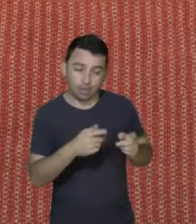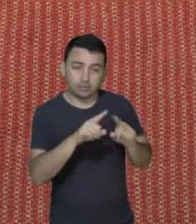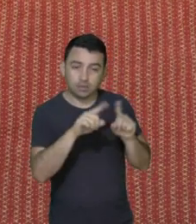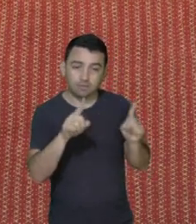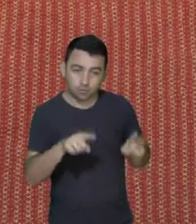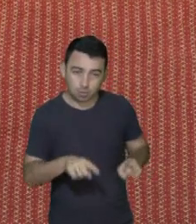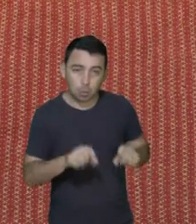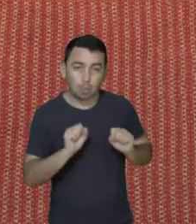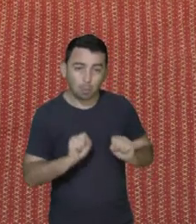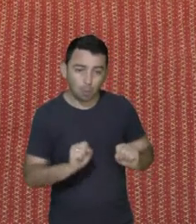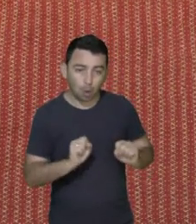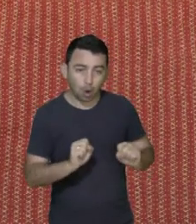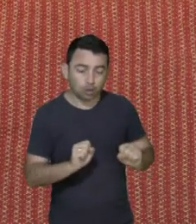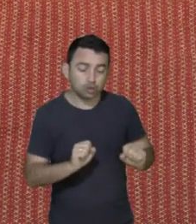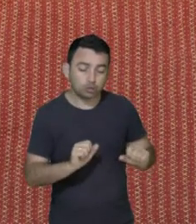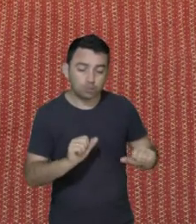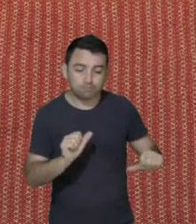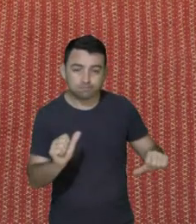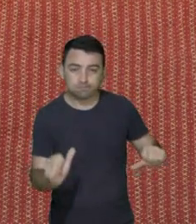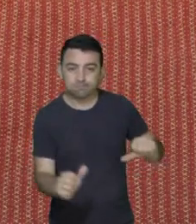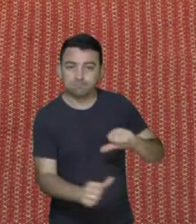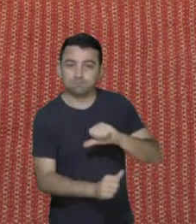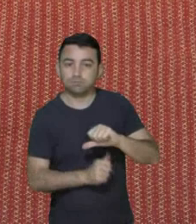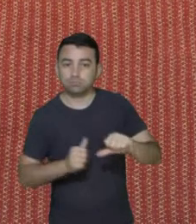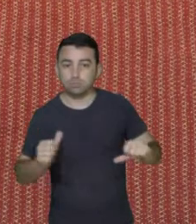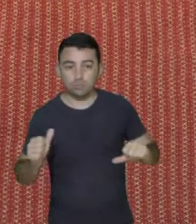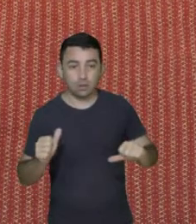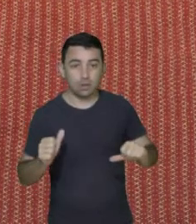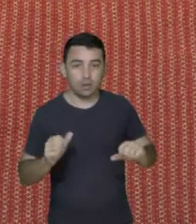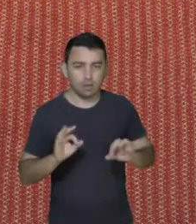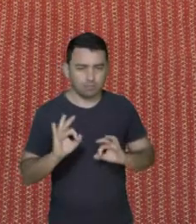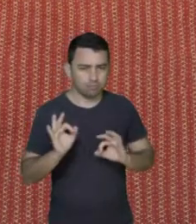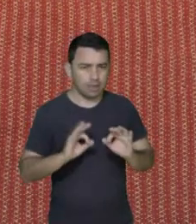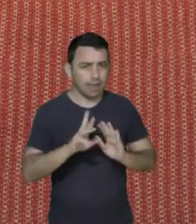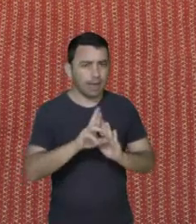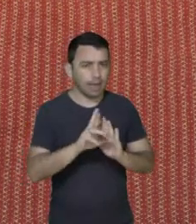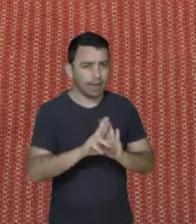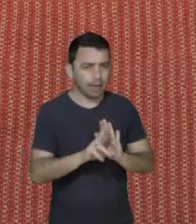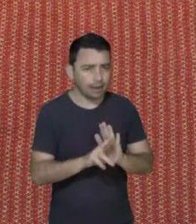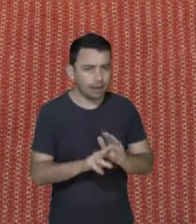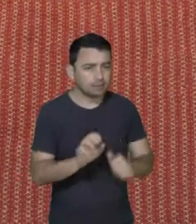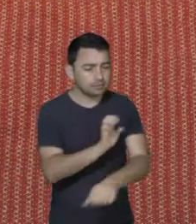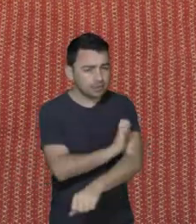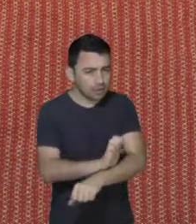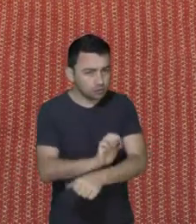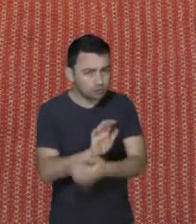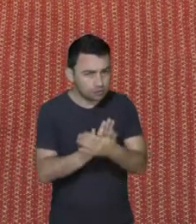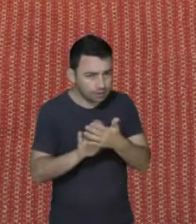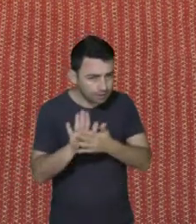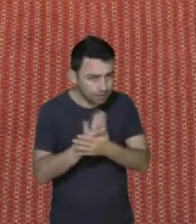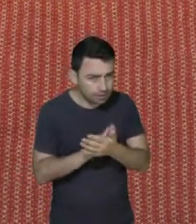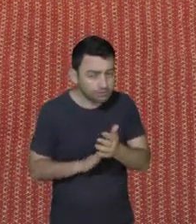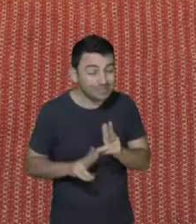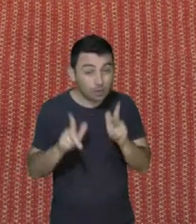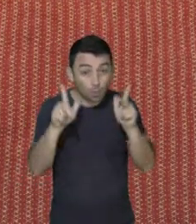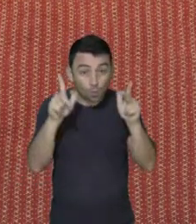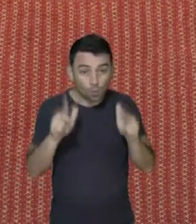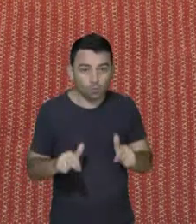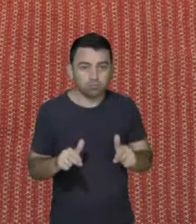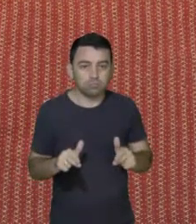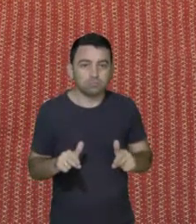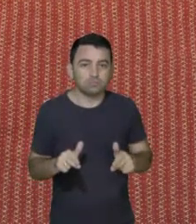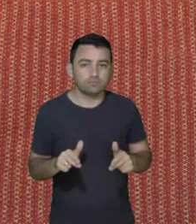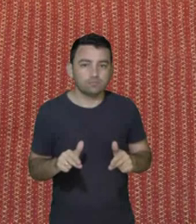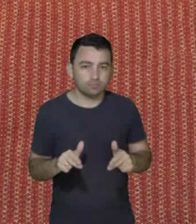ser removido. Não se mexe em nenhuma regra do estágio probatório, continua exatamente tal qual